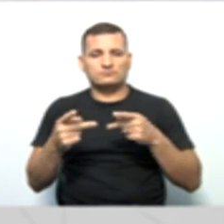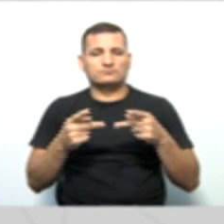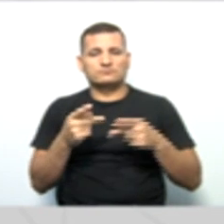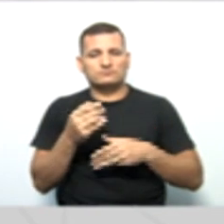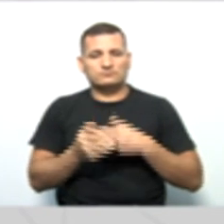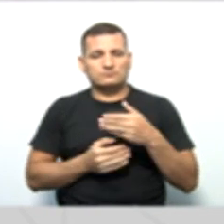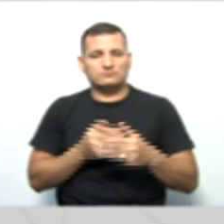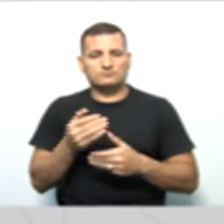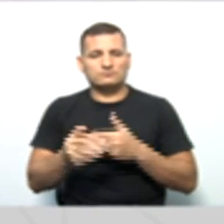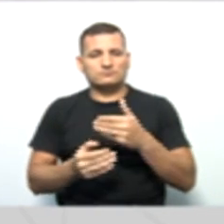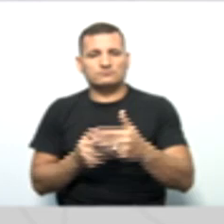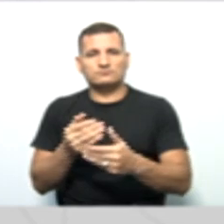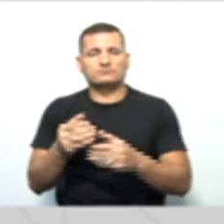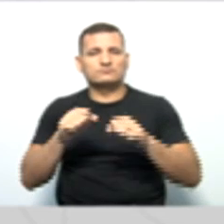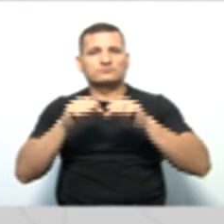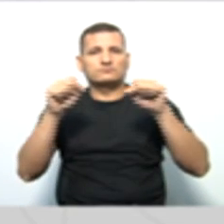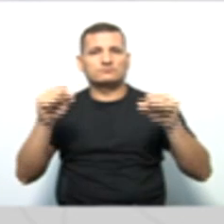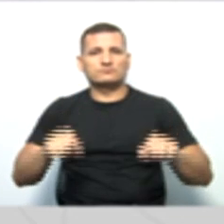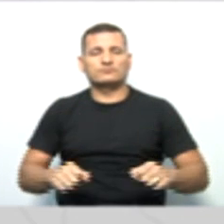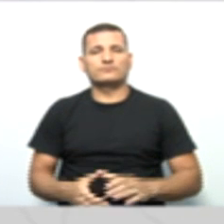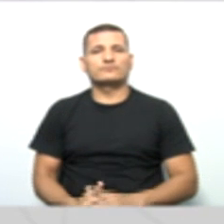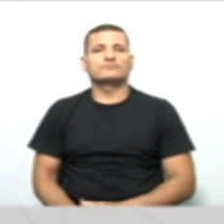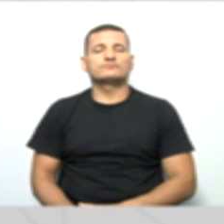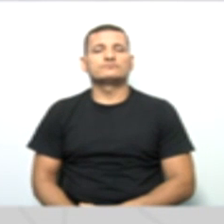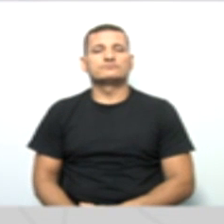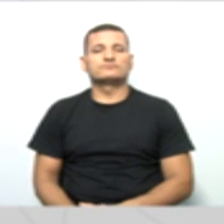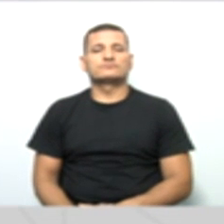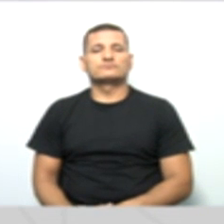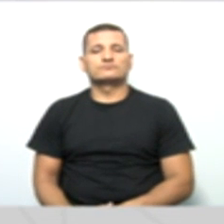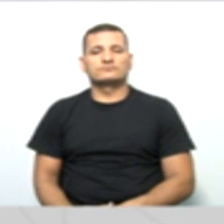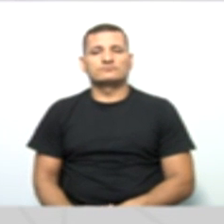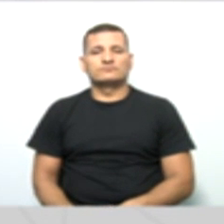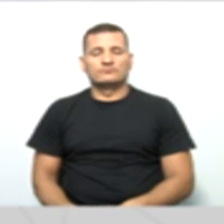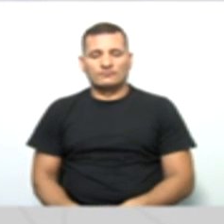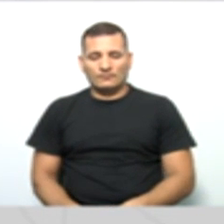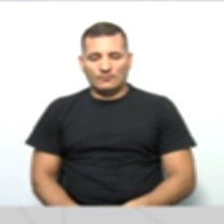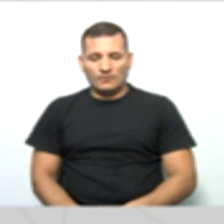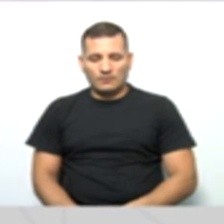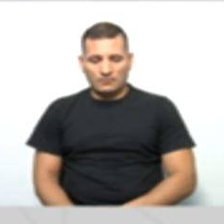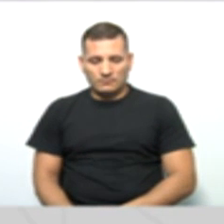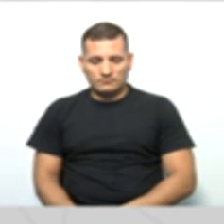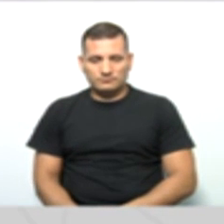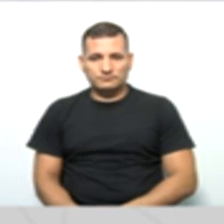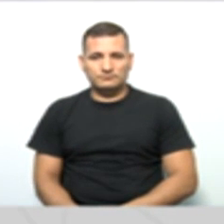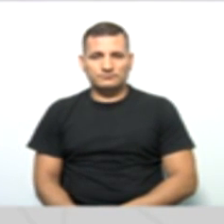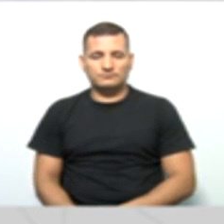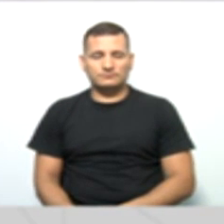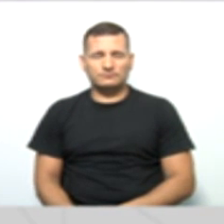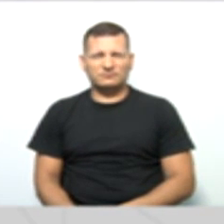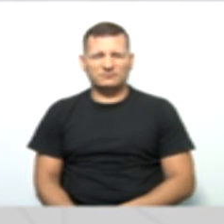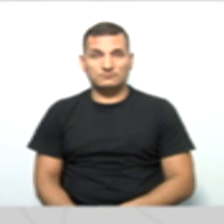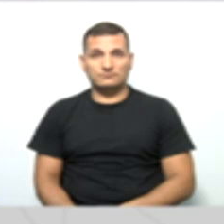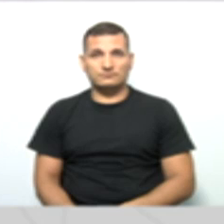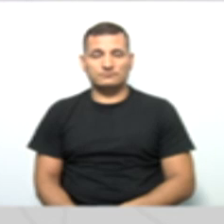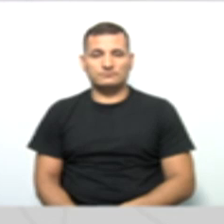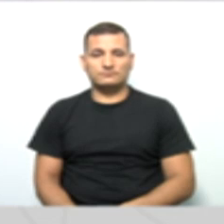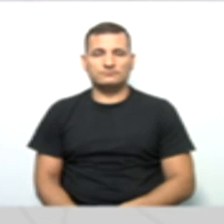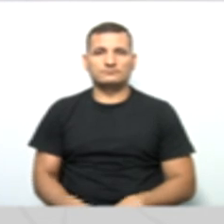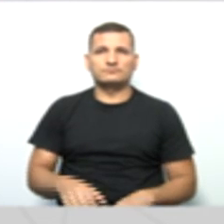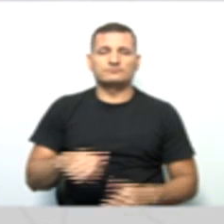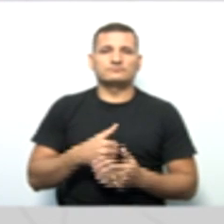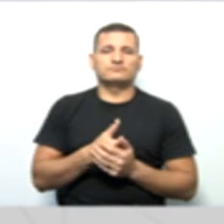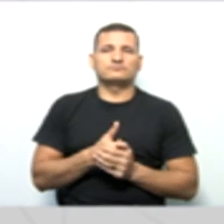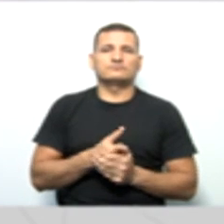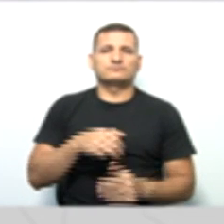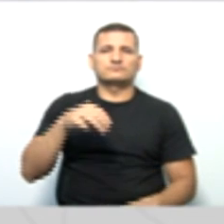de desenvolvimento de um software? A gente teve algumas contribuições, professor. A Marcela, lá de